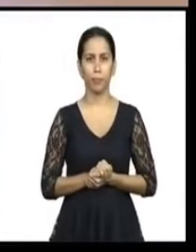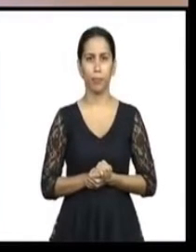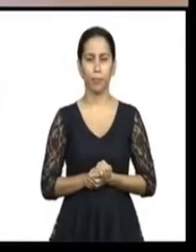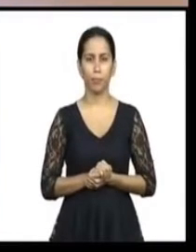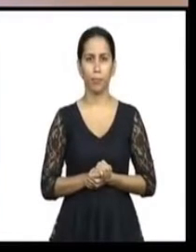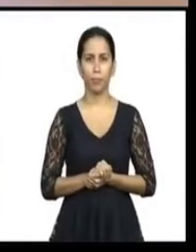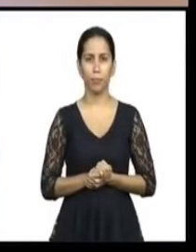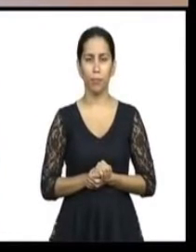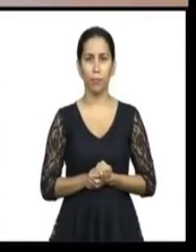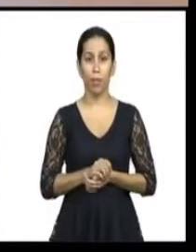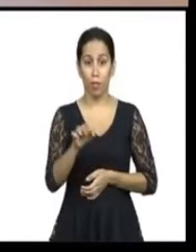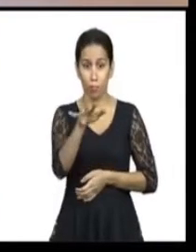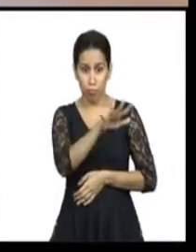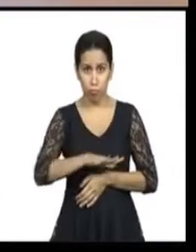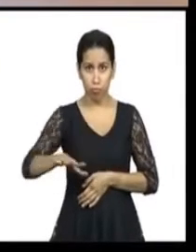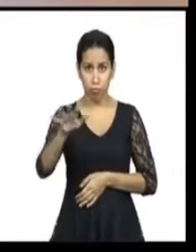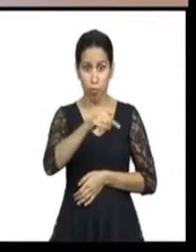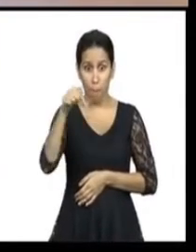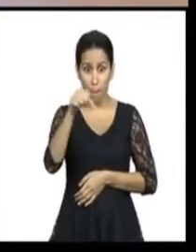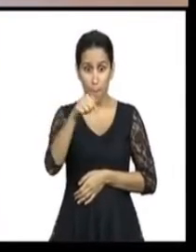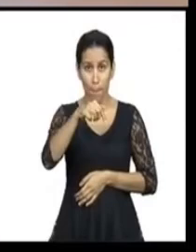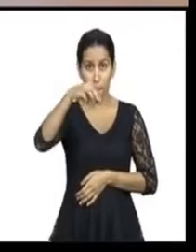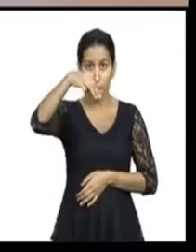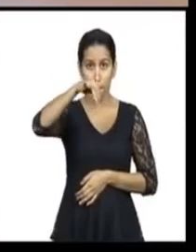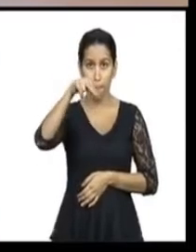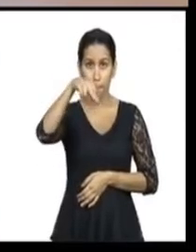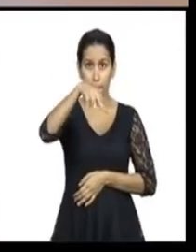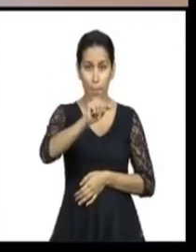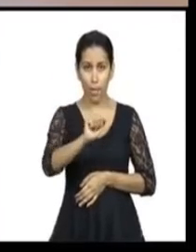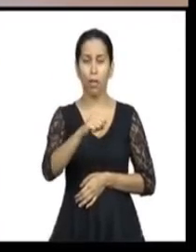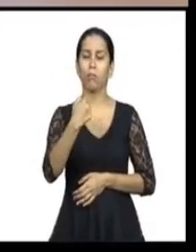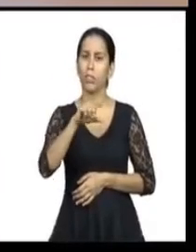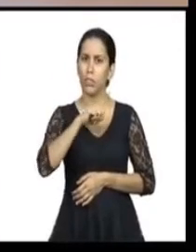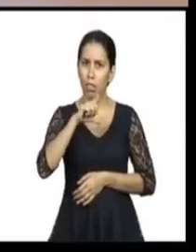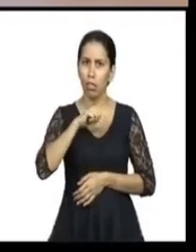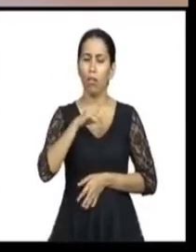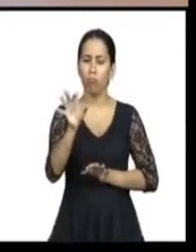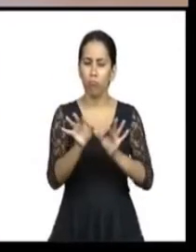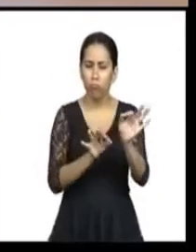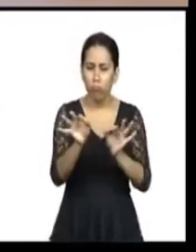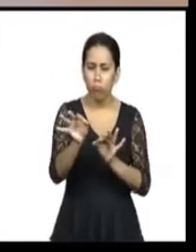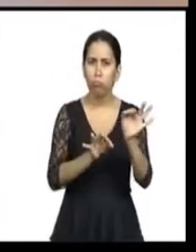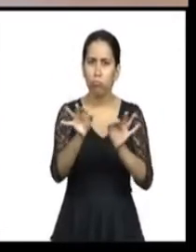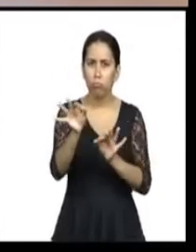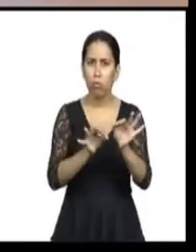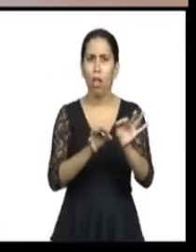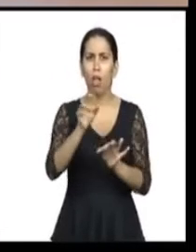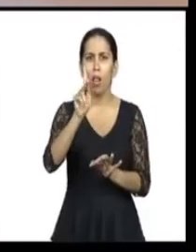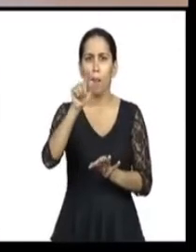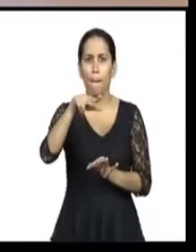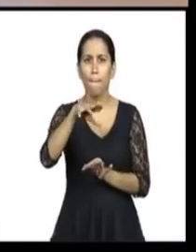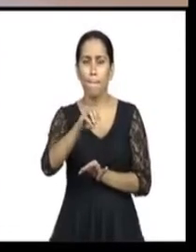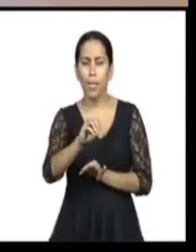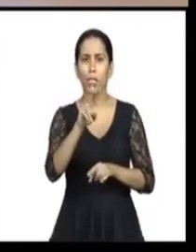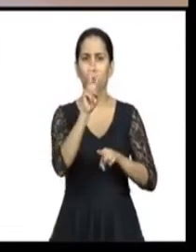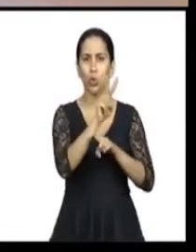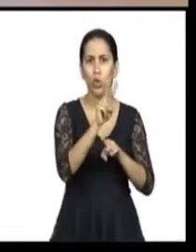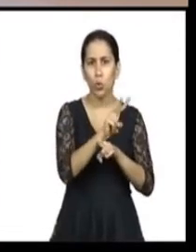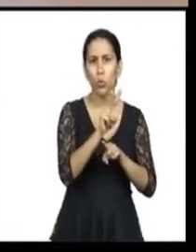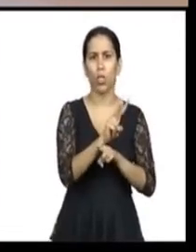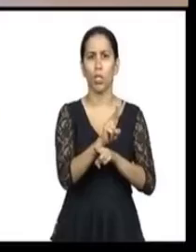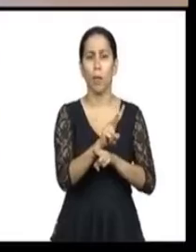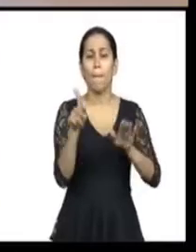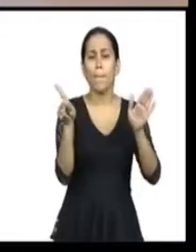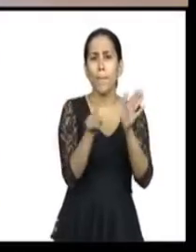Antes de mais nada, uma mina precisa ter um procedimento de segurança que regule a circulação e a operação de equipamentos e